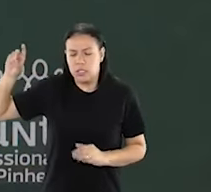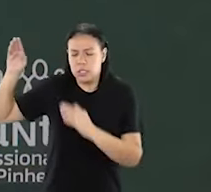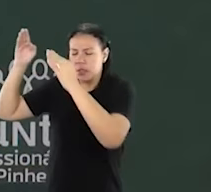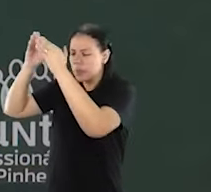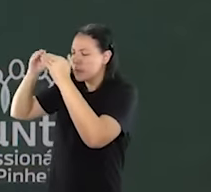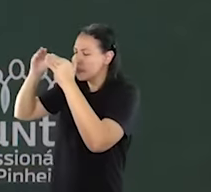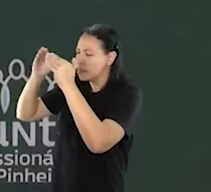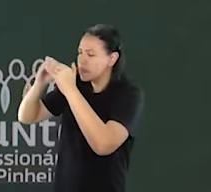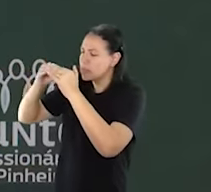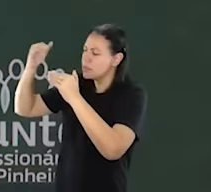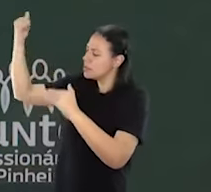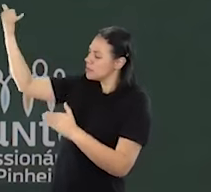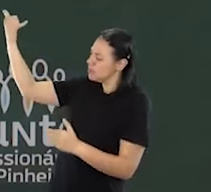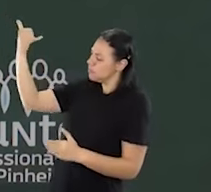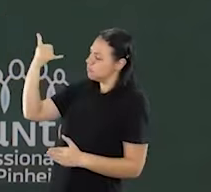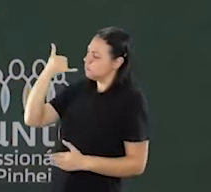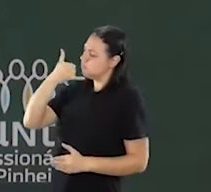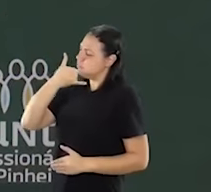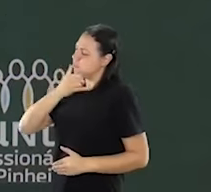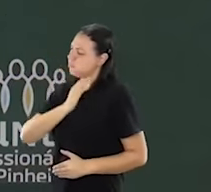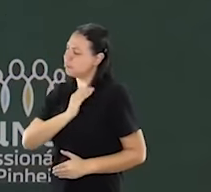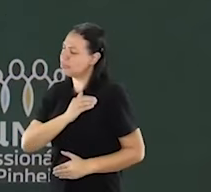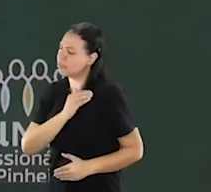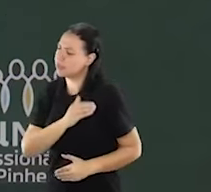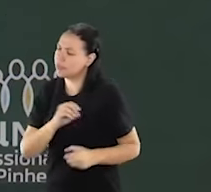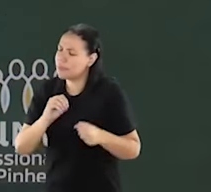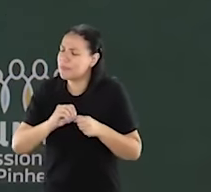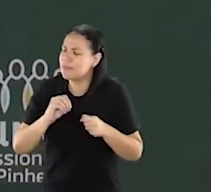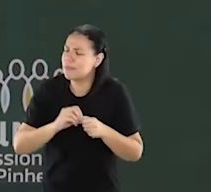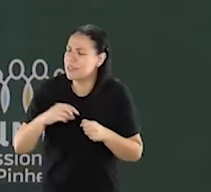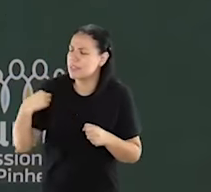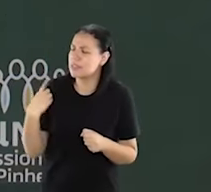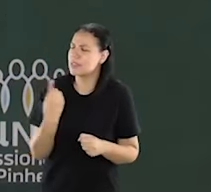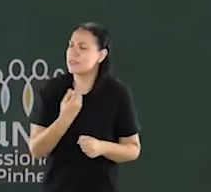ao nosso coração, que tu nos despertes